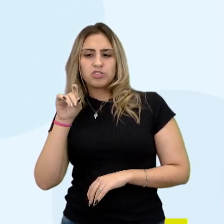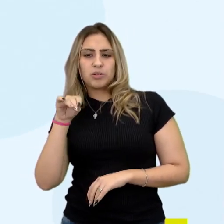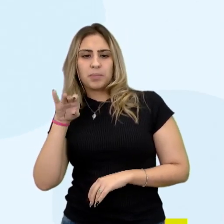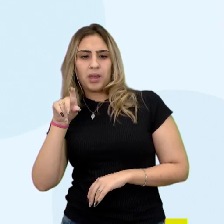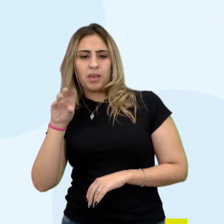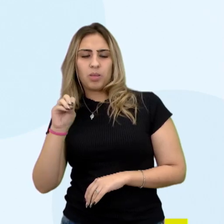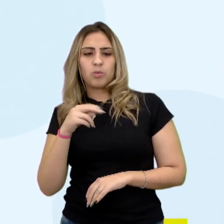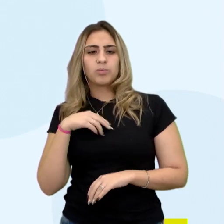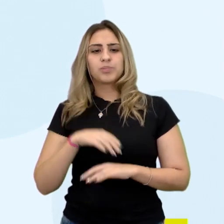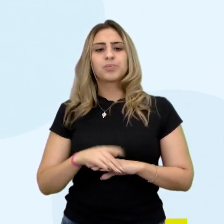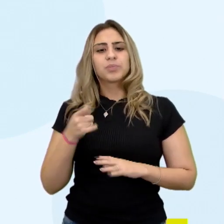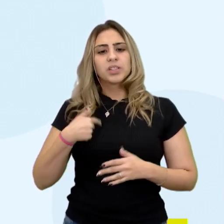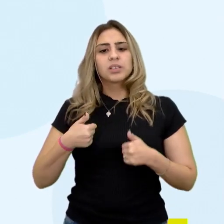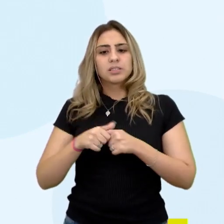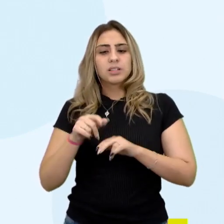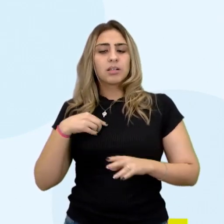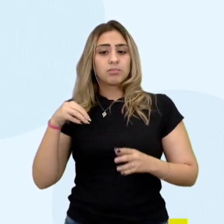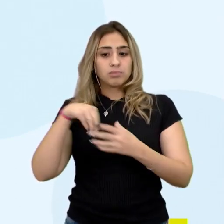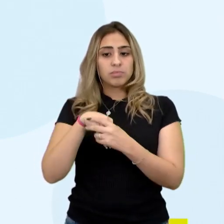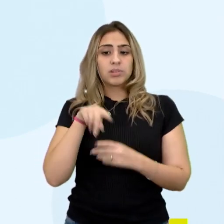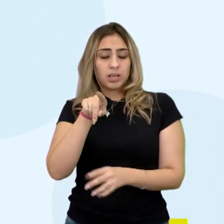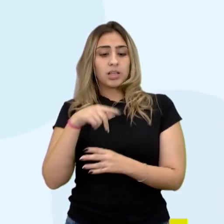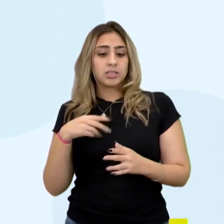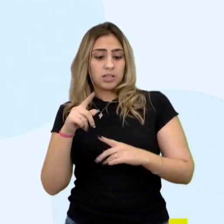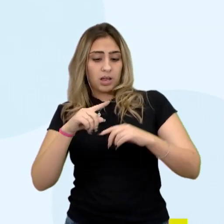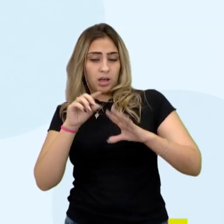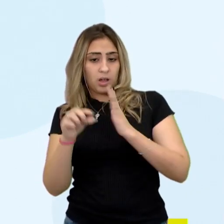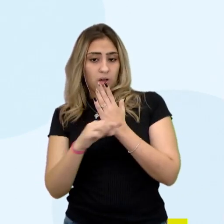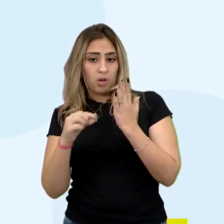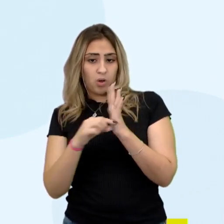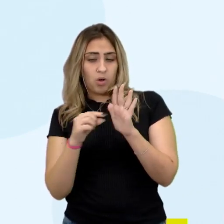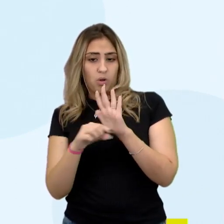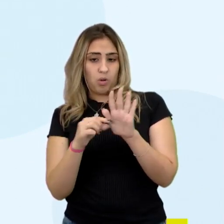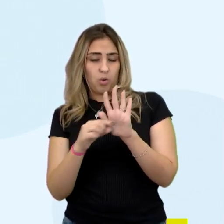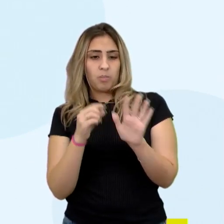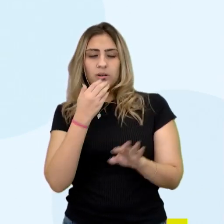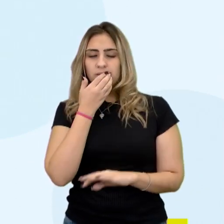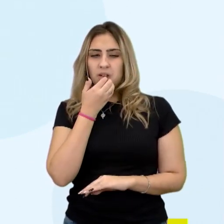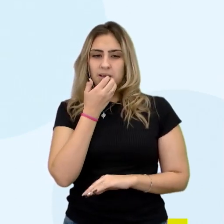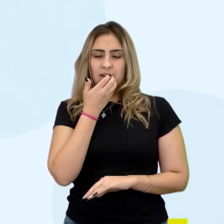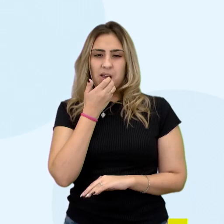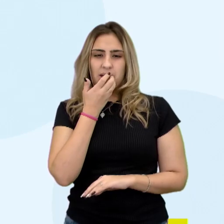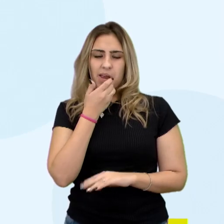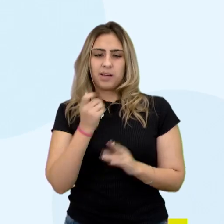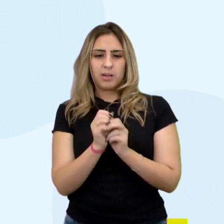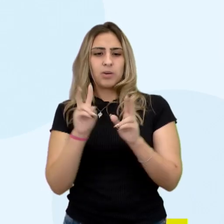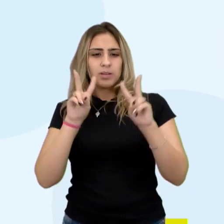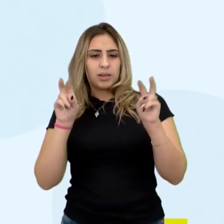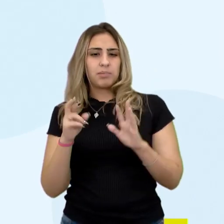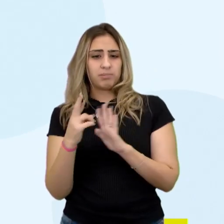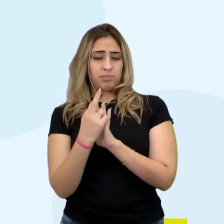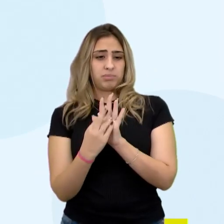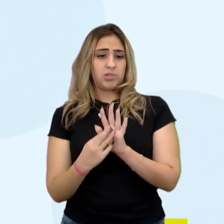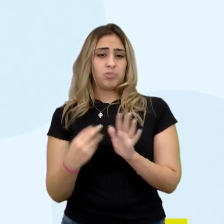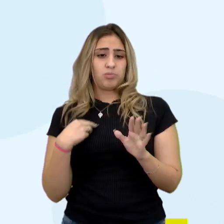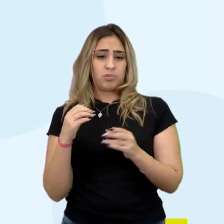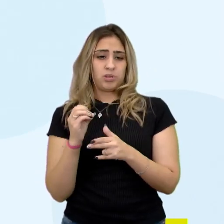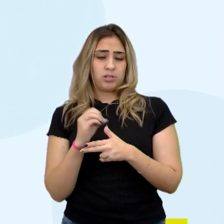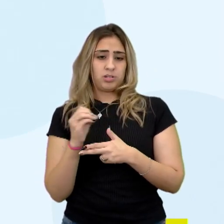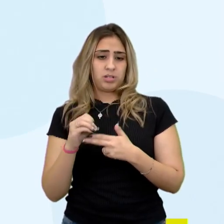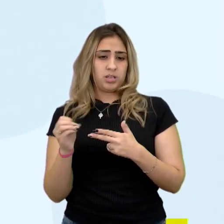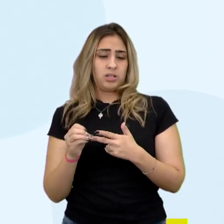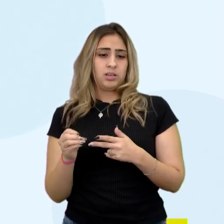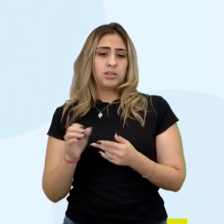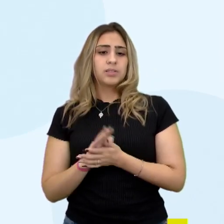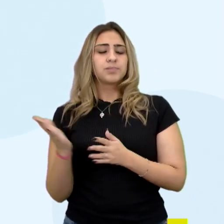histórico-social em que está inserida essa obra aí, que dá um link com a realidade. Mas, olha só, vamos